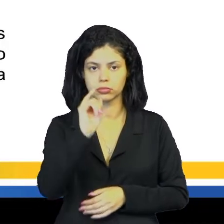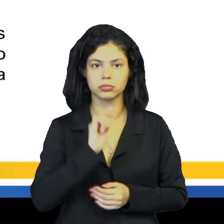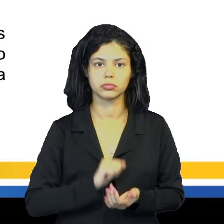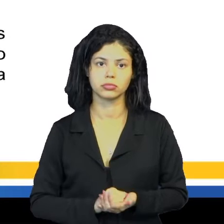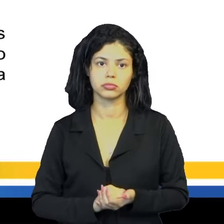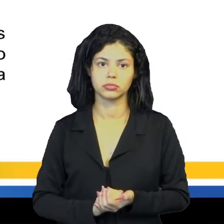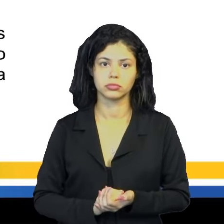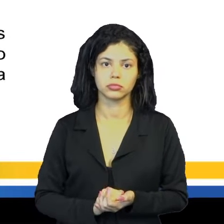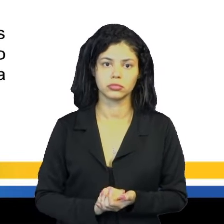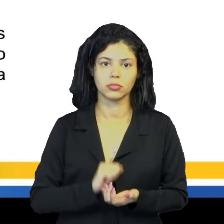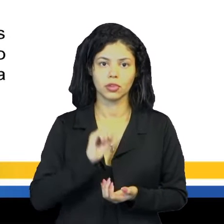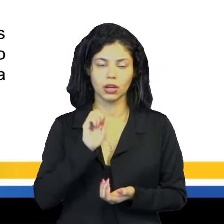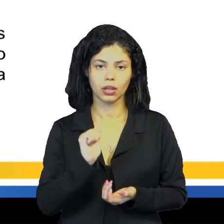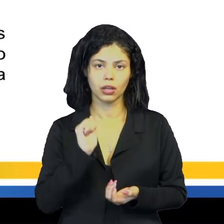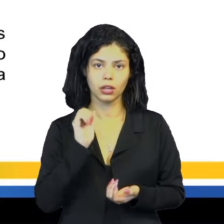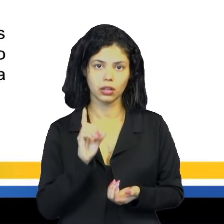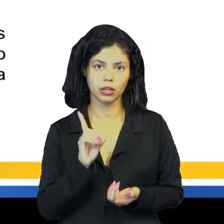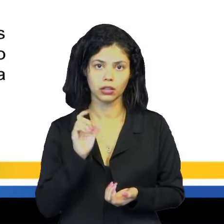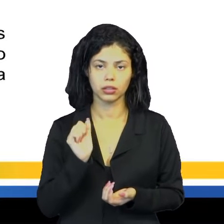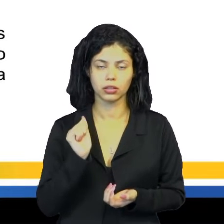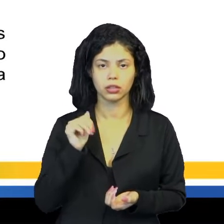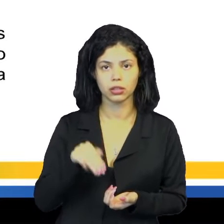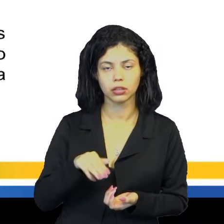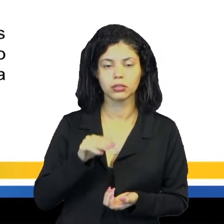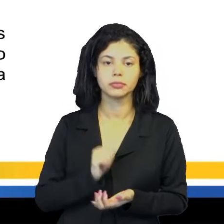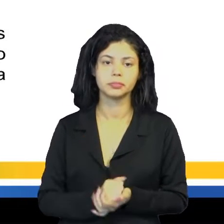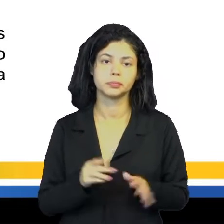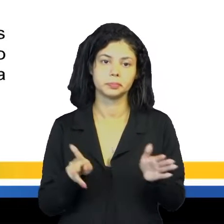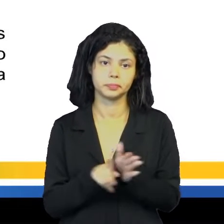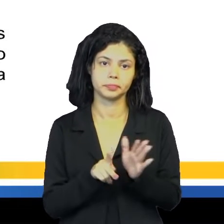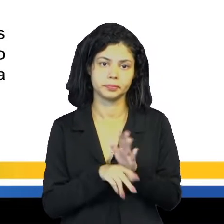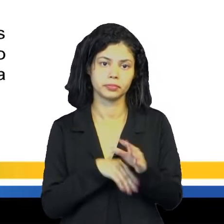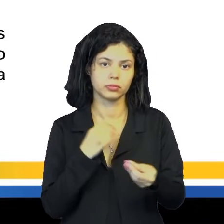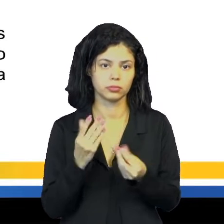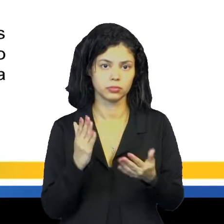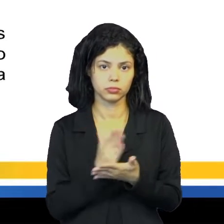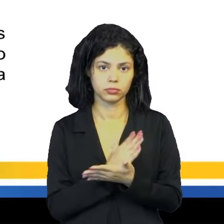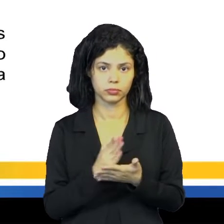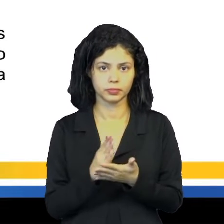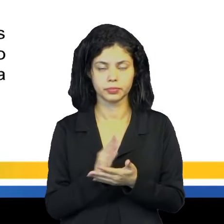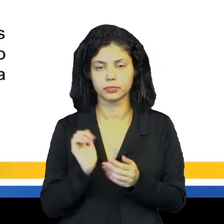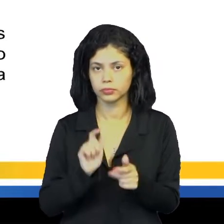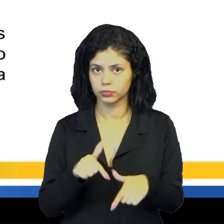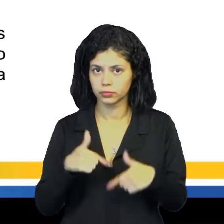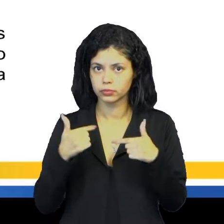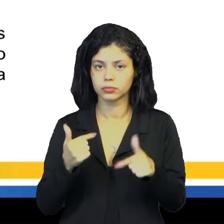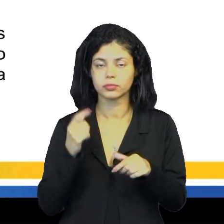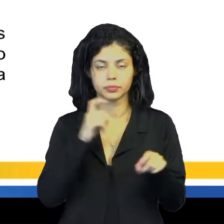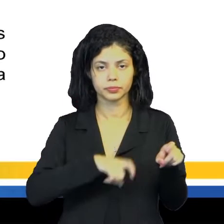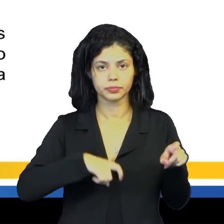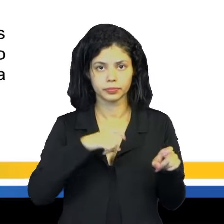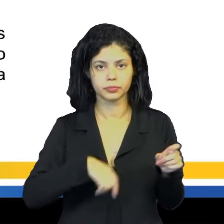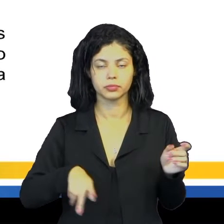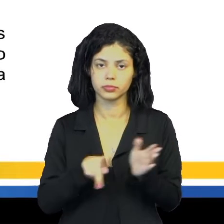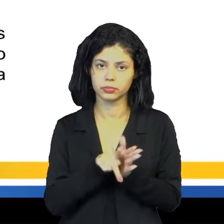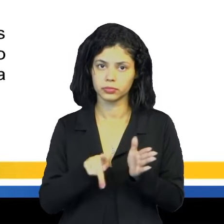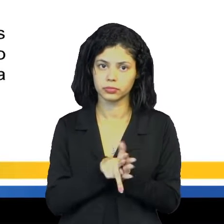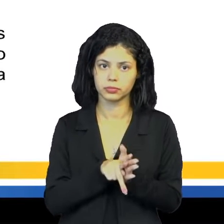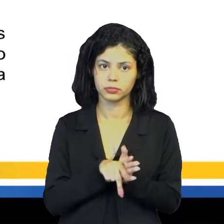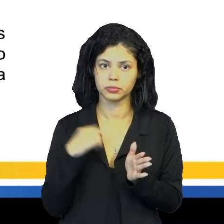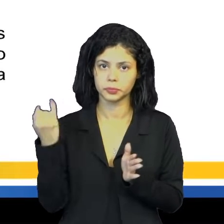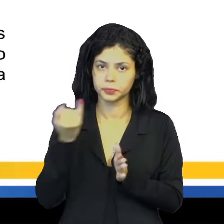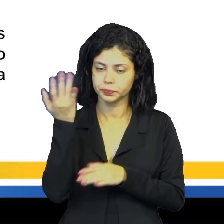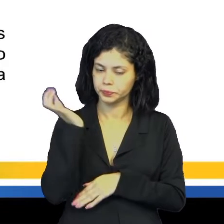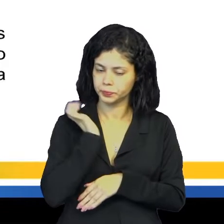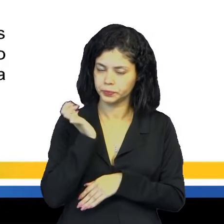Adam Smith, né, e alguns como Quesnay, né, defendiam que a agricultura era a fonte